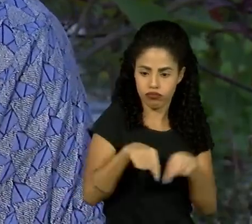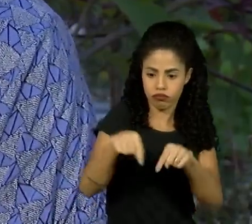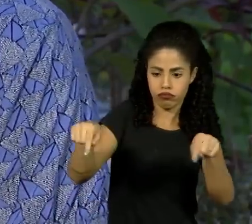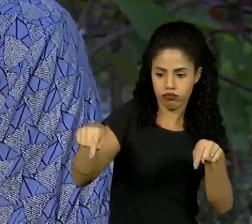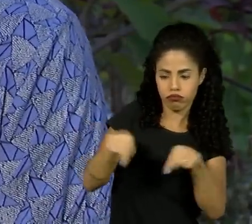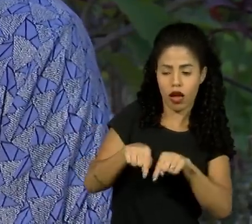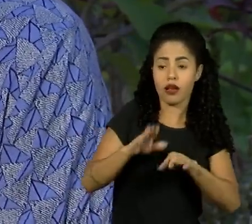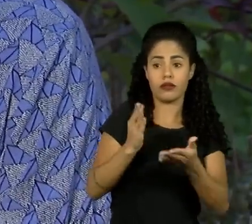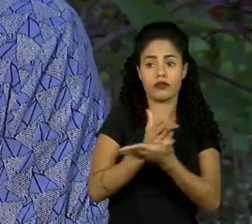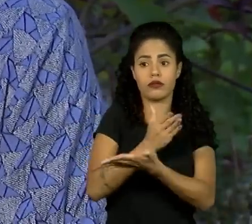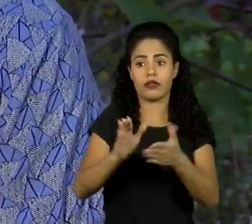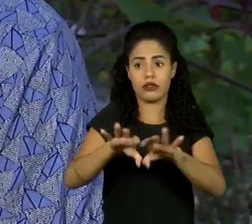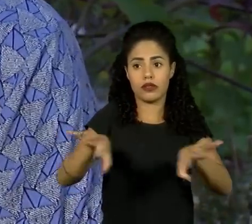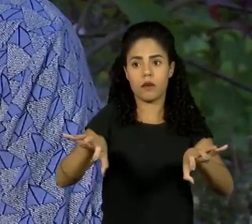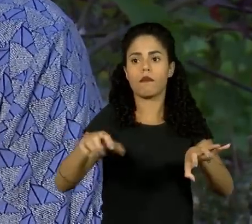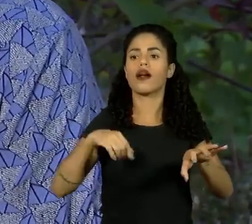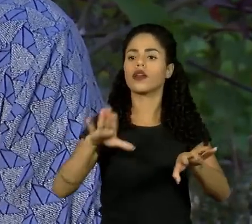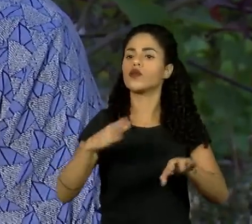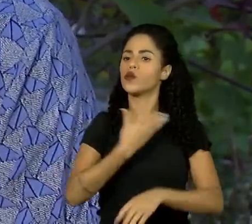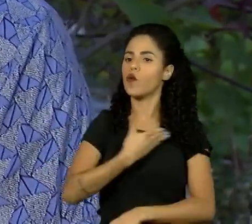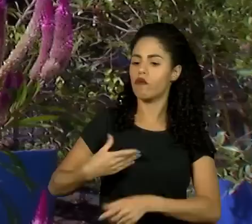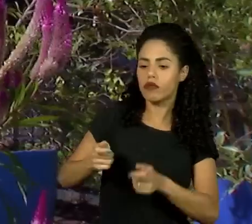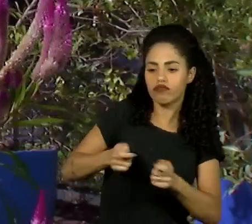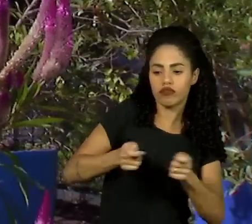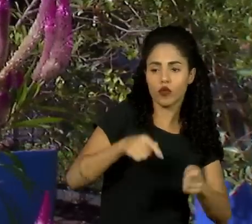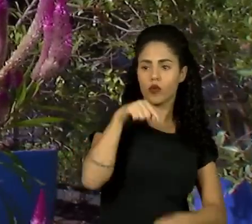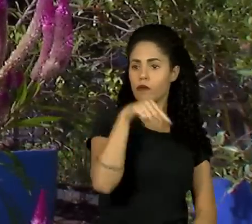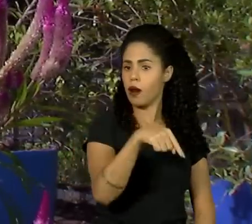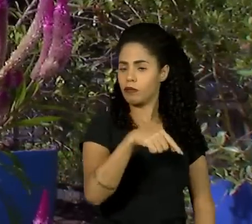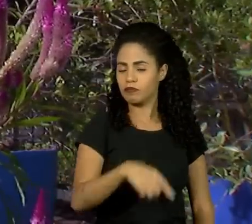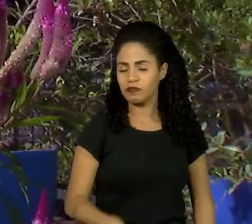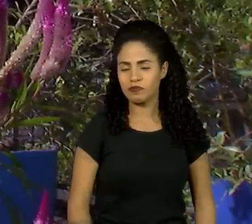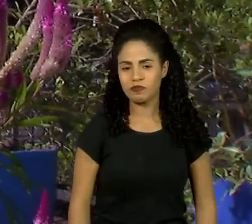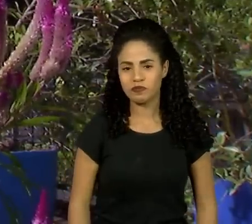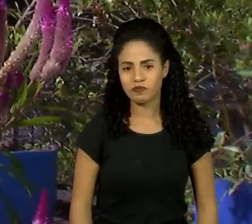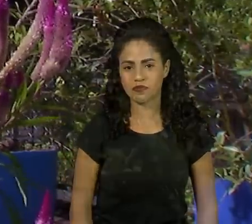poder público que gerencia um pouco esses lugares.